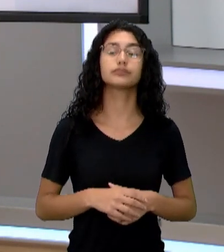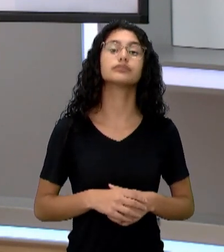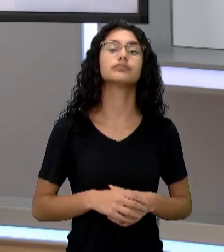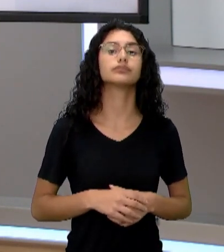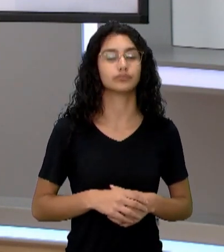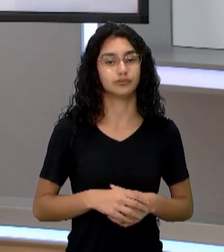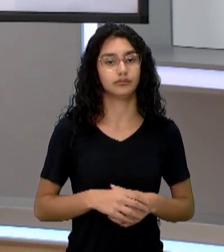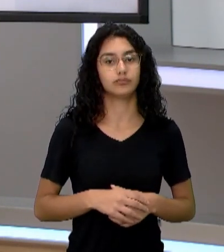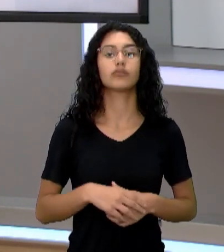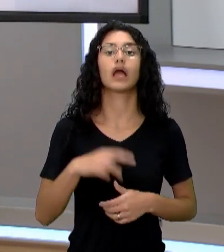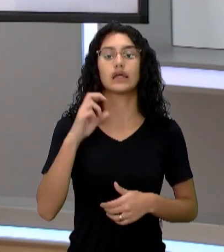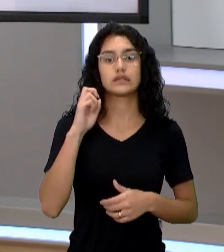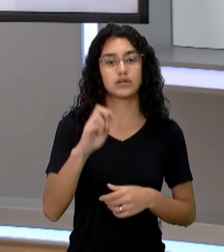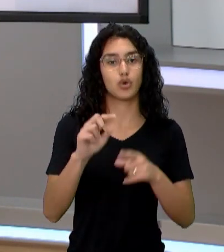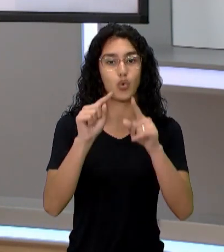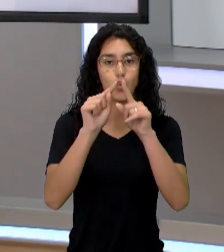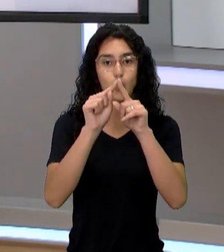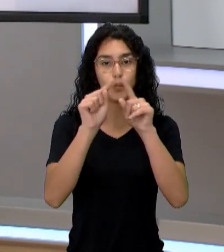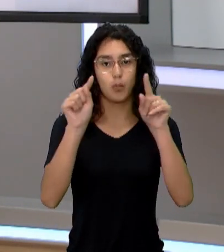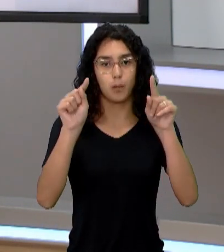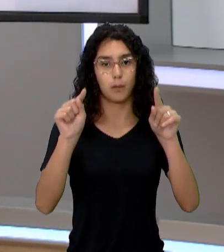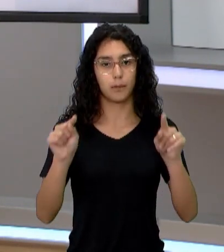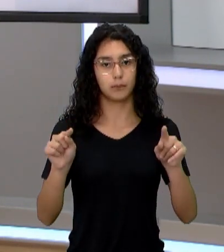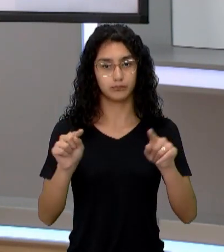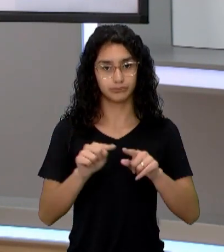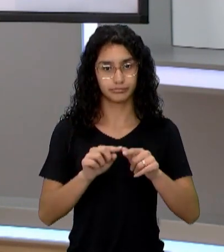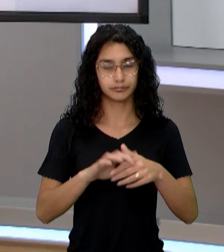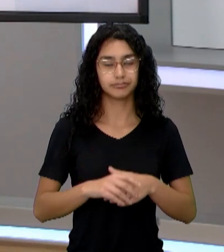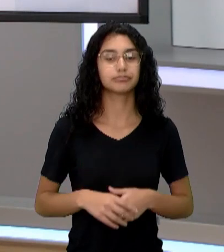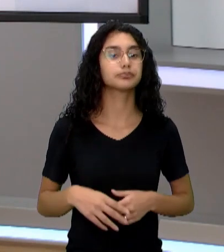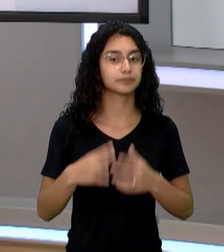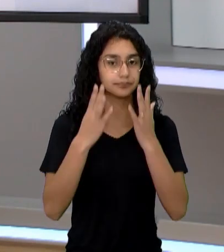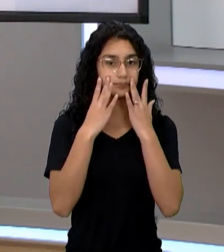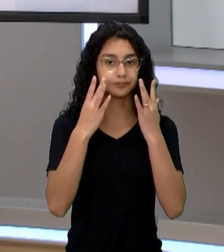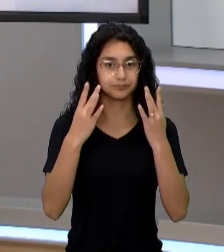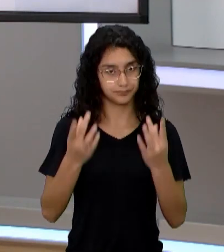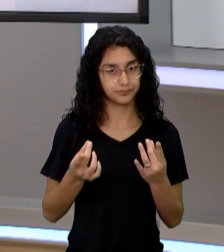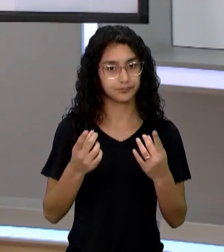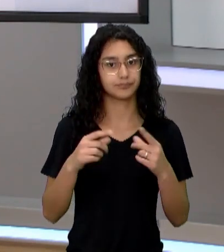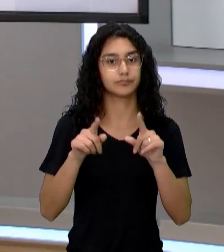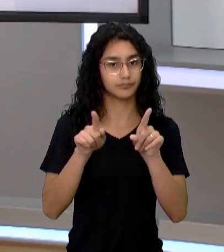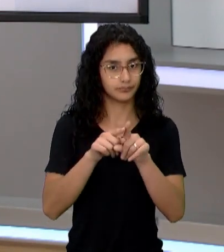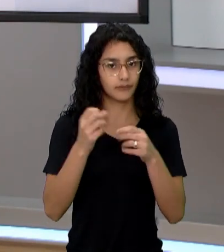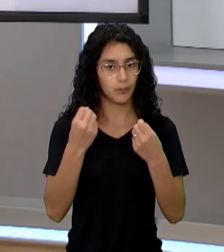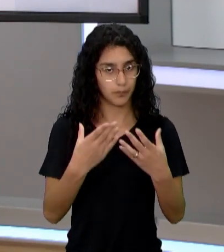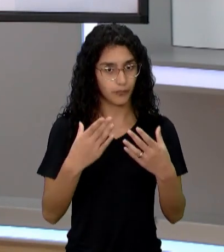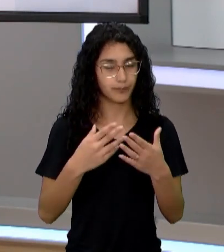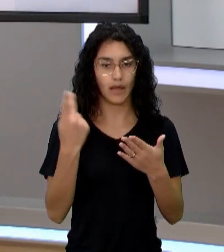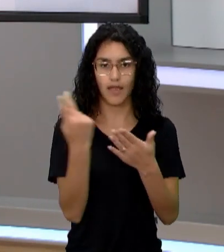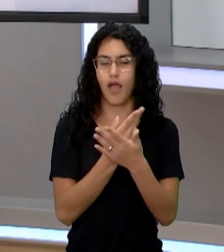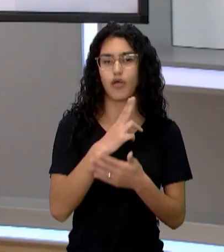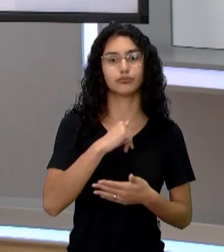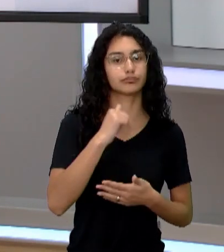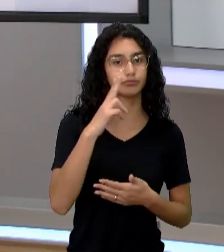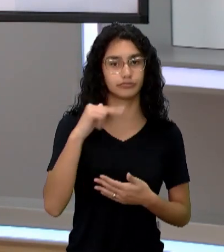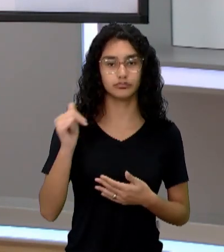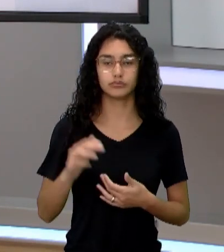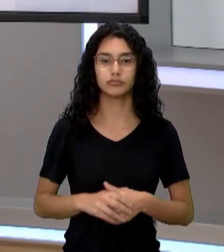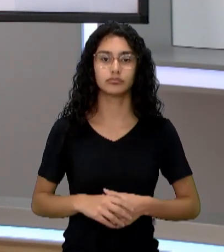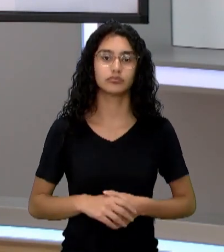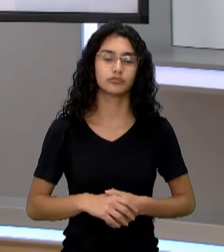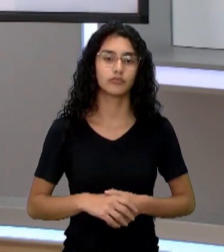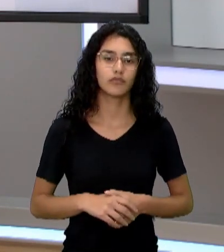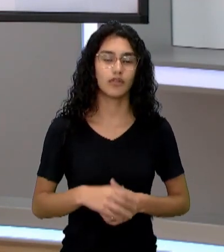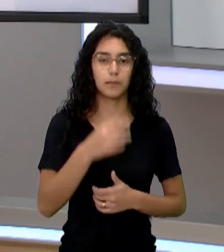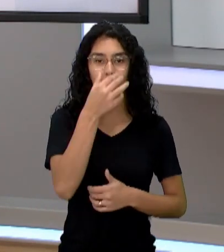pentagonal, porque são 5 lados na base, tá certo? Se atenta a isso aí que com certeza você não vai errar nunca mais a ideia de planificação, tá